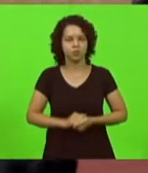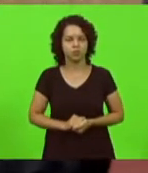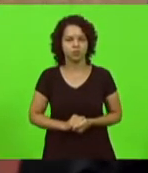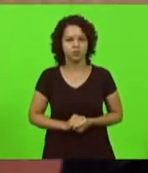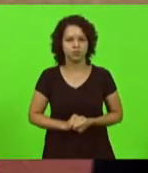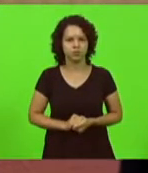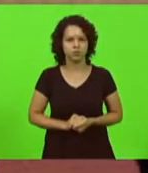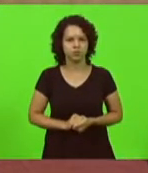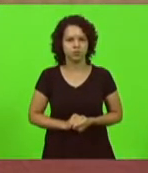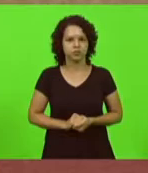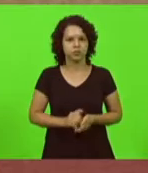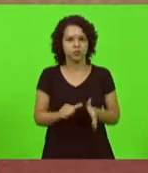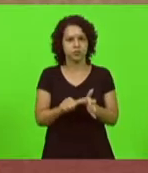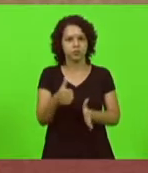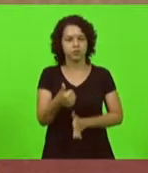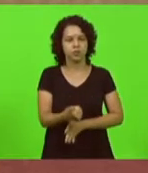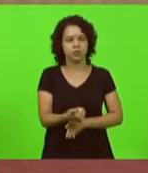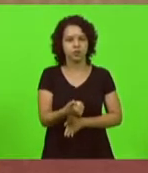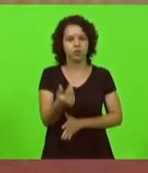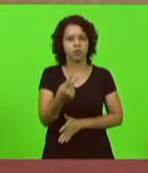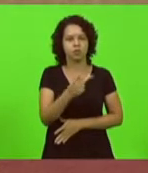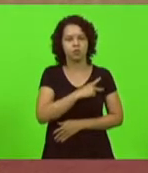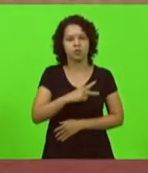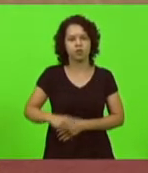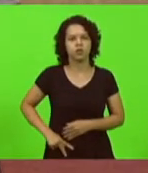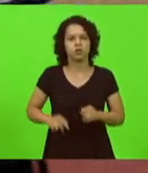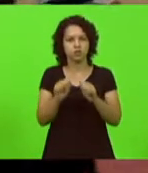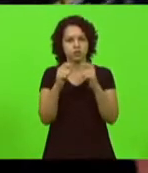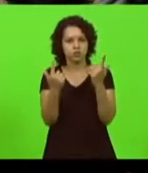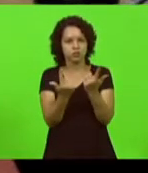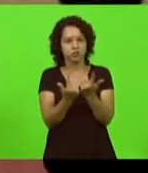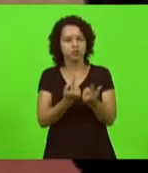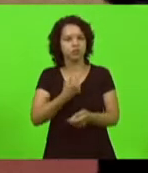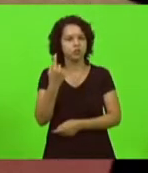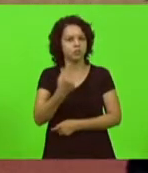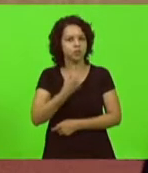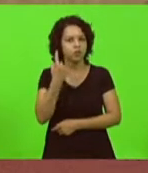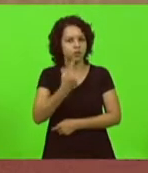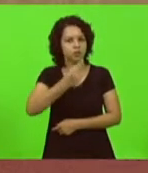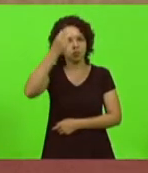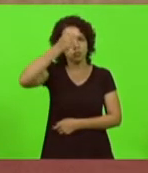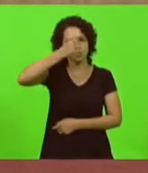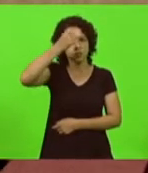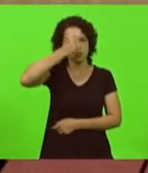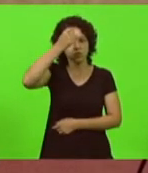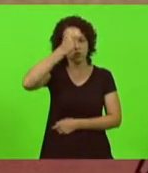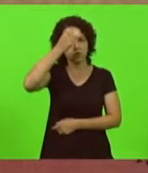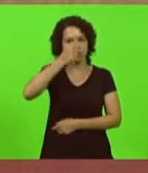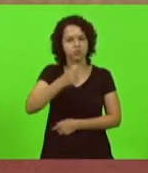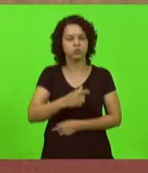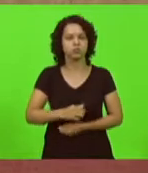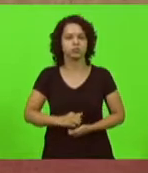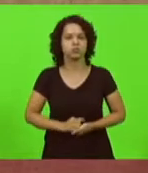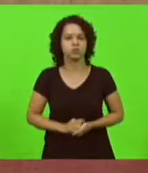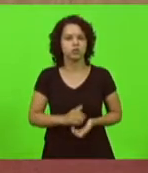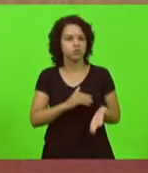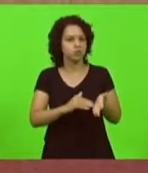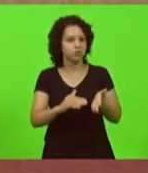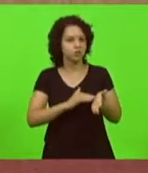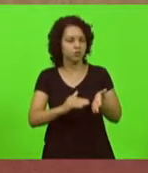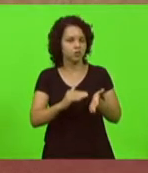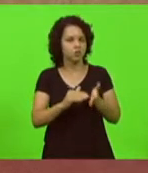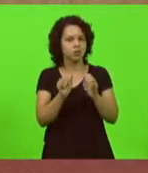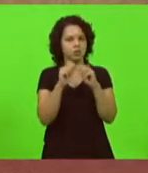nosso primeiro vice-presidente da Assembleia Legislativa, deputado Maurício Scudillac, primeiro secretário da